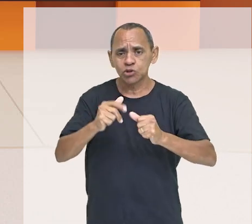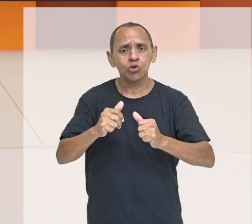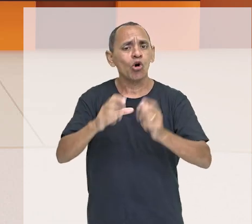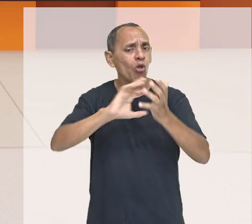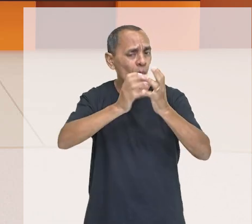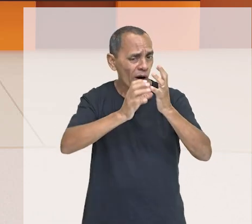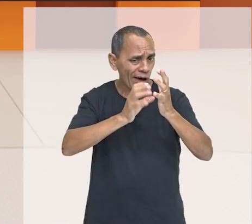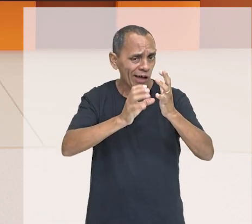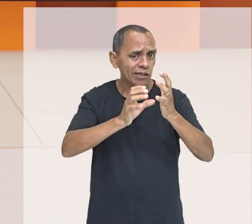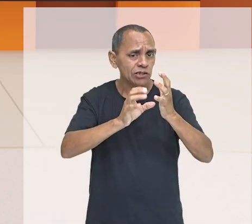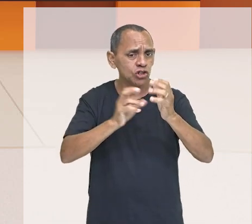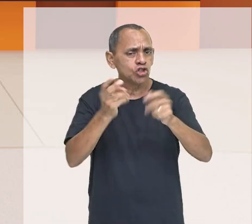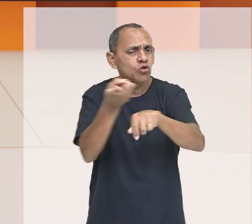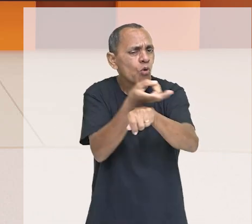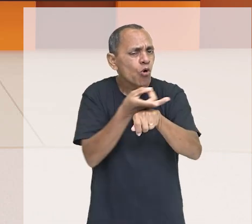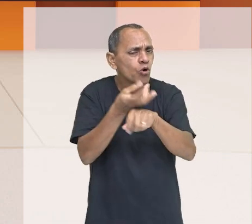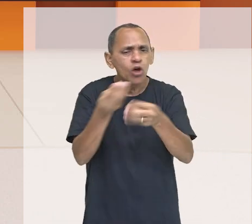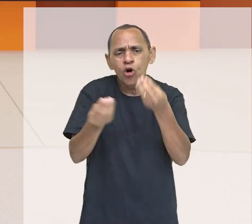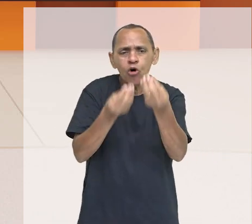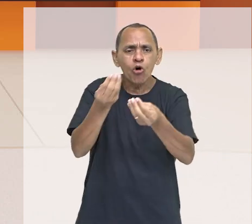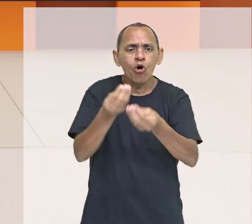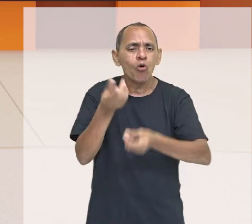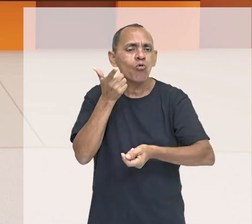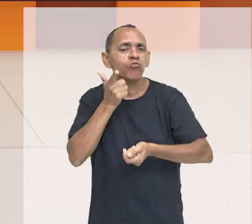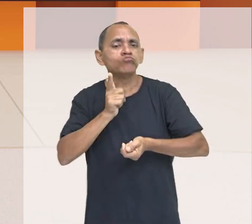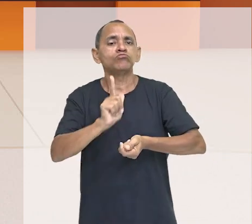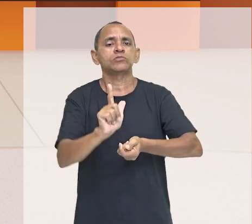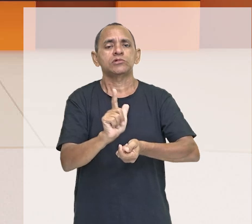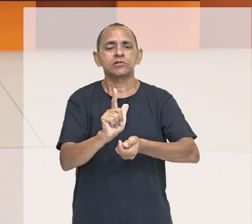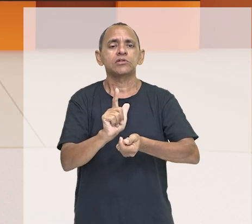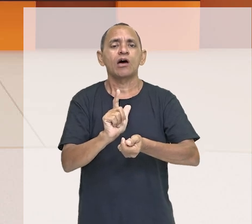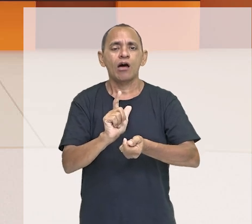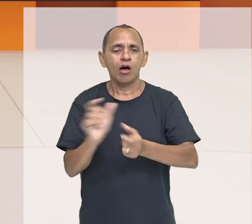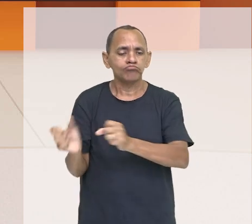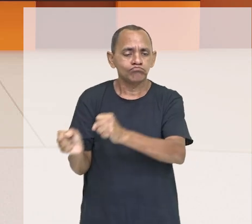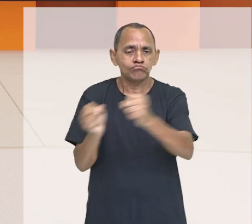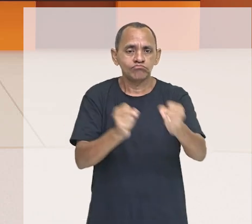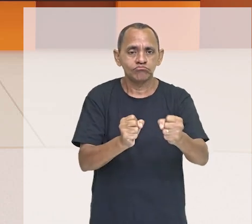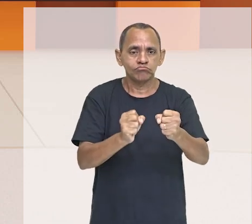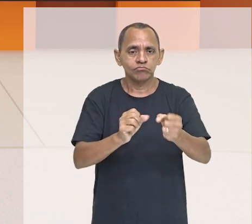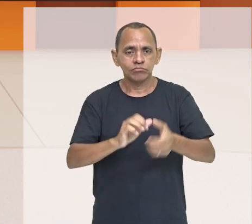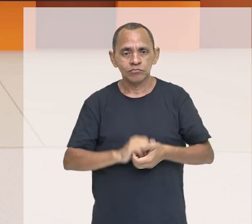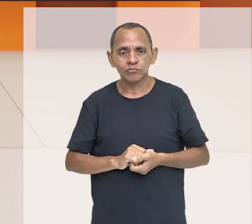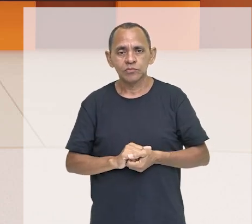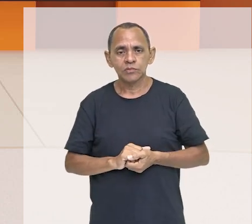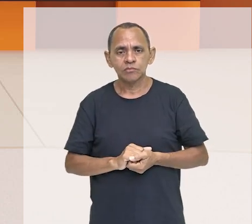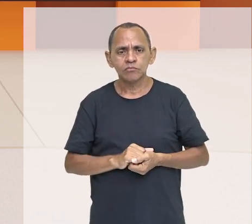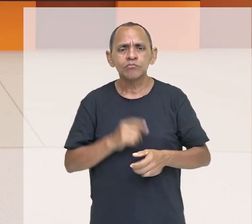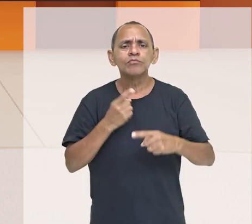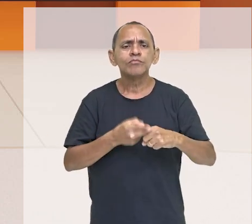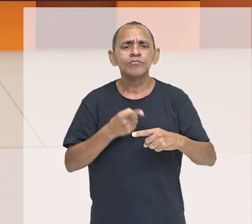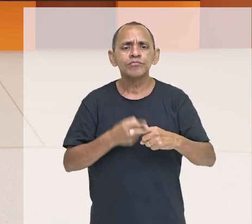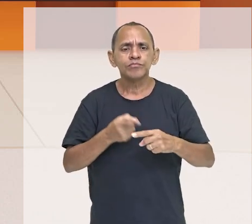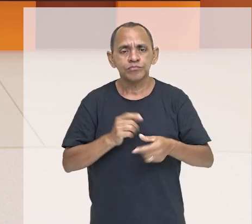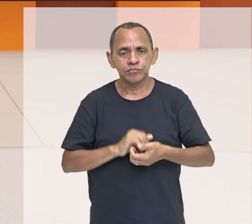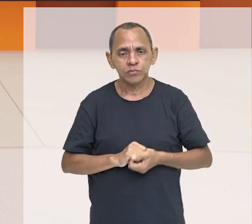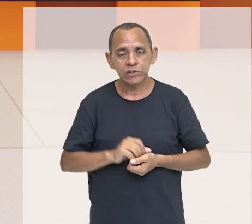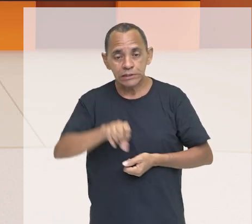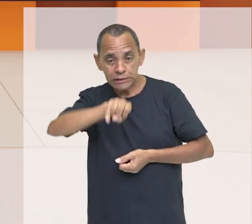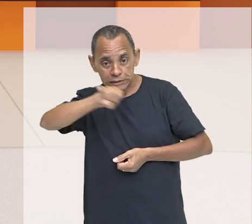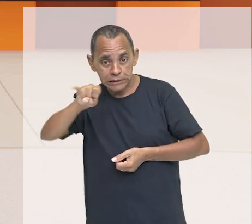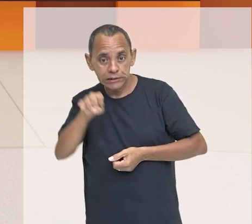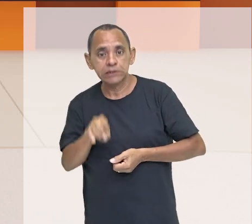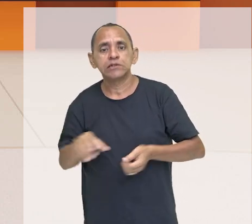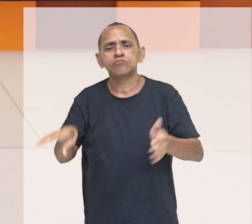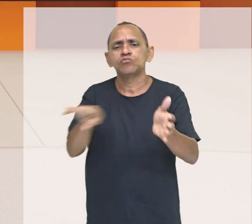conquistar o poder, né? Não existe essa de você não querer conquistar o poder. Todos querem conquistar o poder. Para quê? Para, chegando